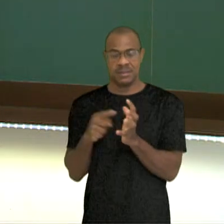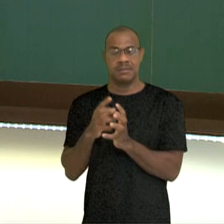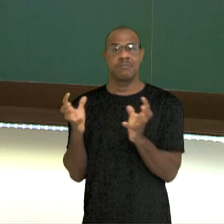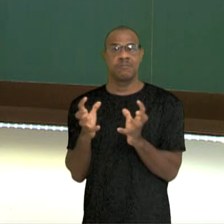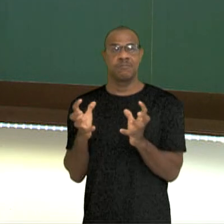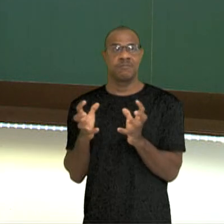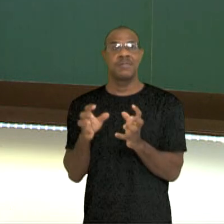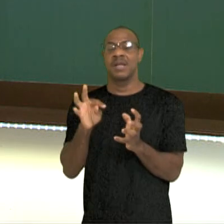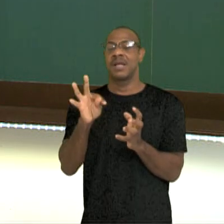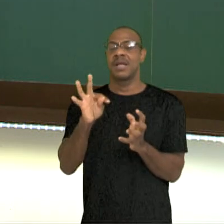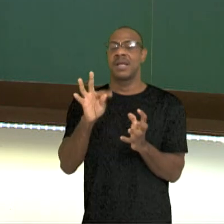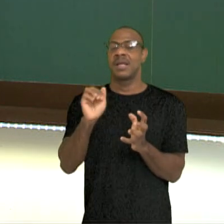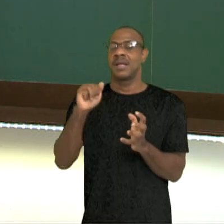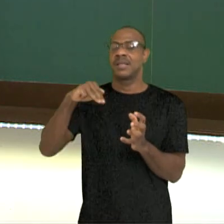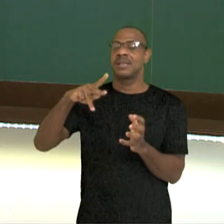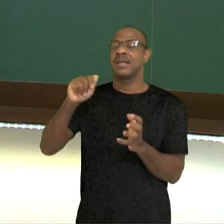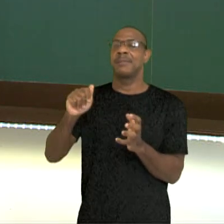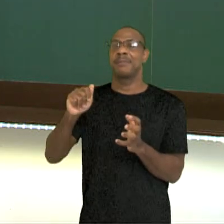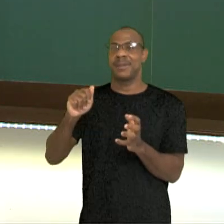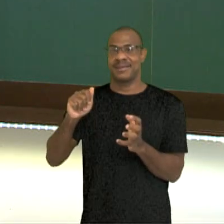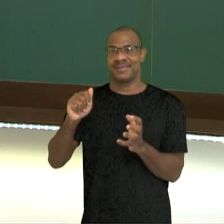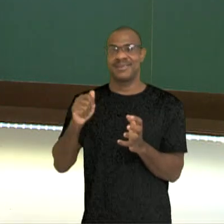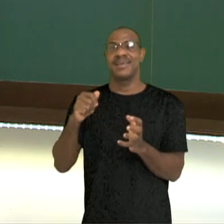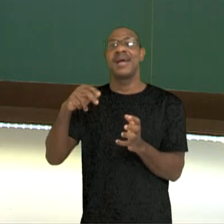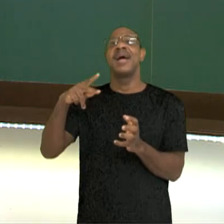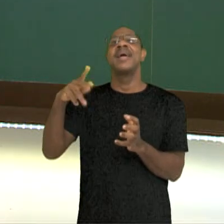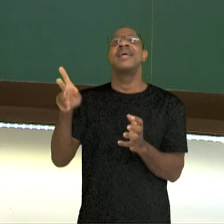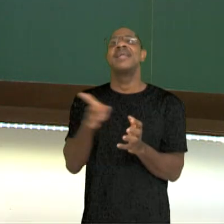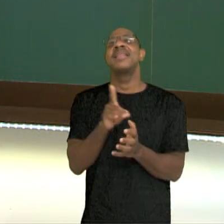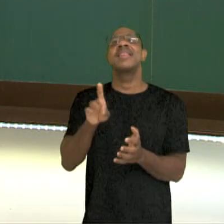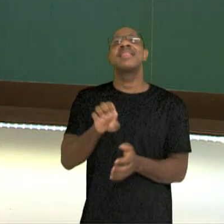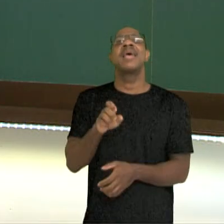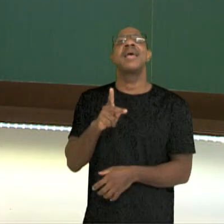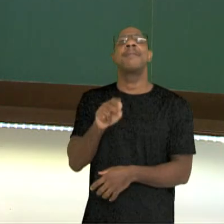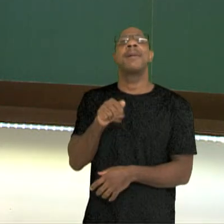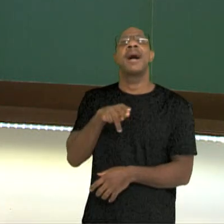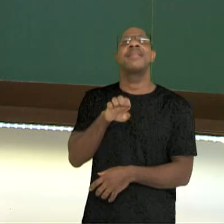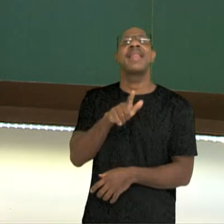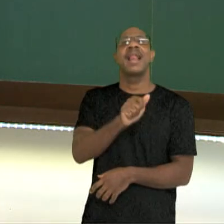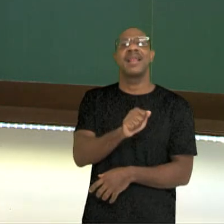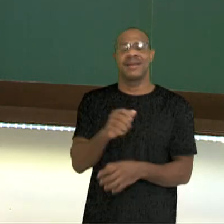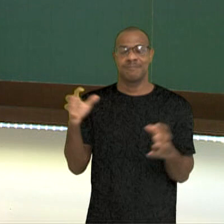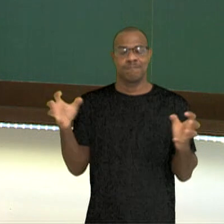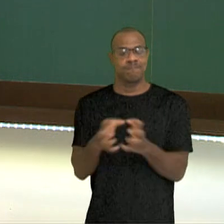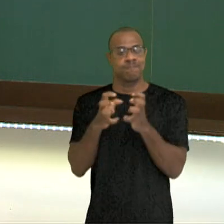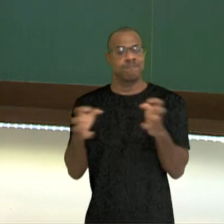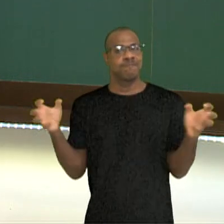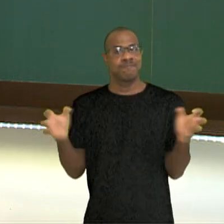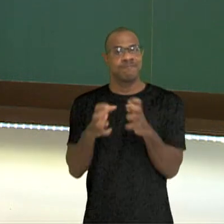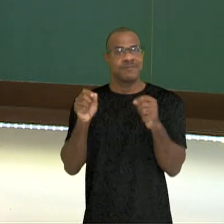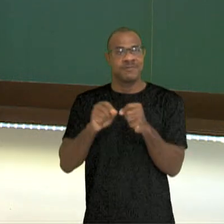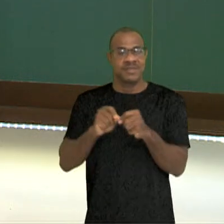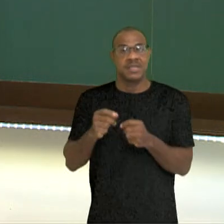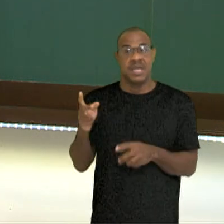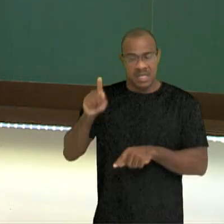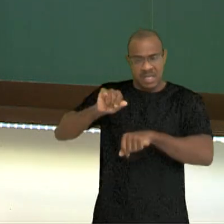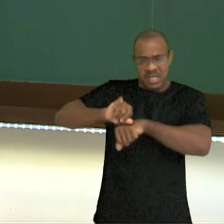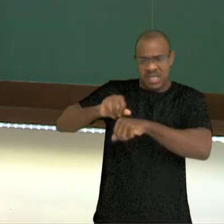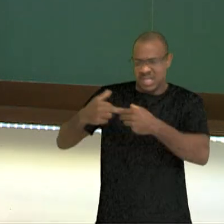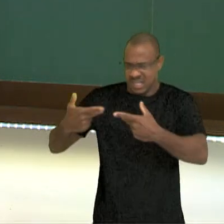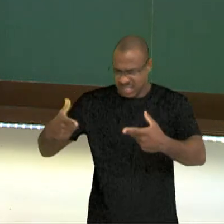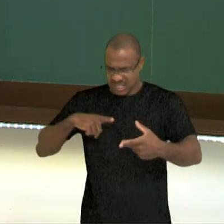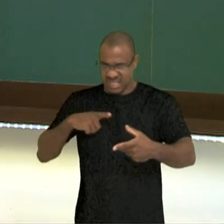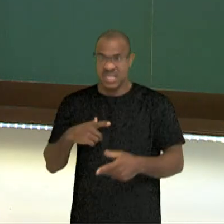Instrumento musical convencional, violão, piano, violino, sanfona, acordeon, né? E esses objetos que